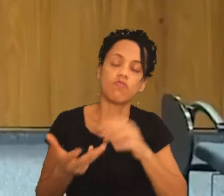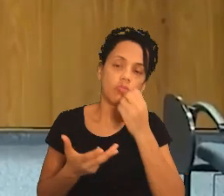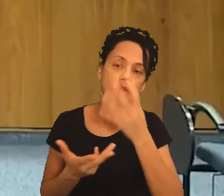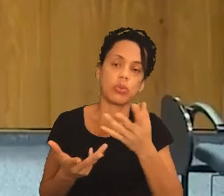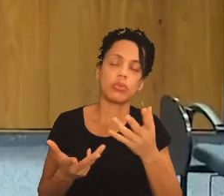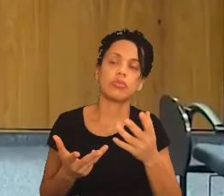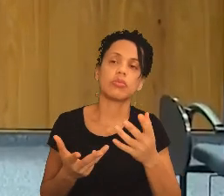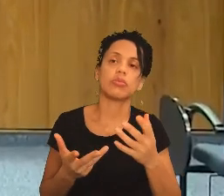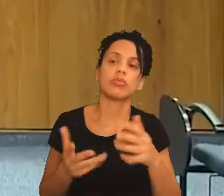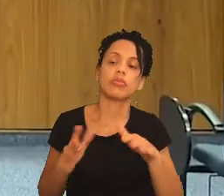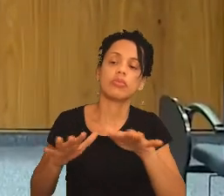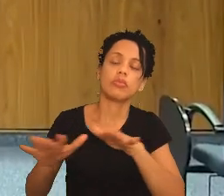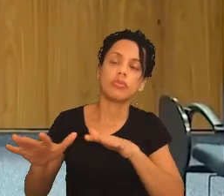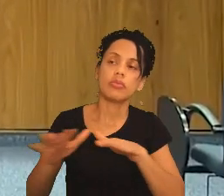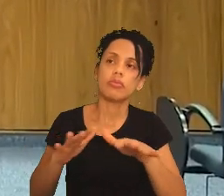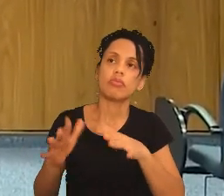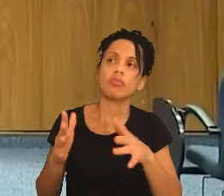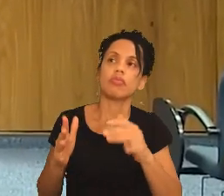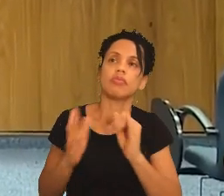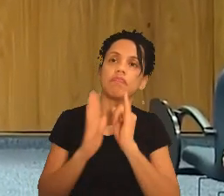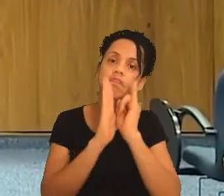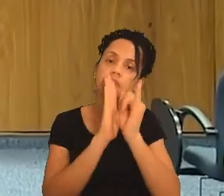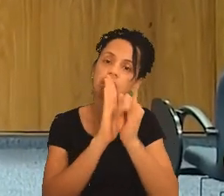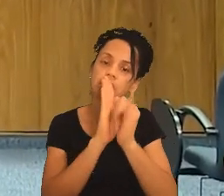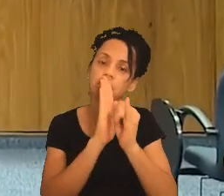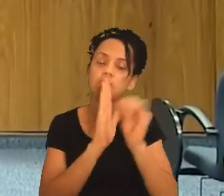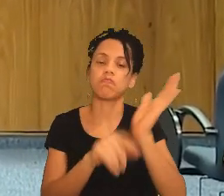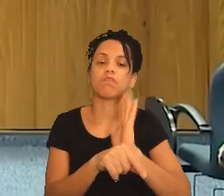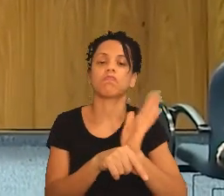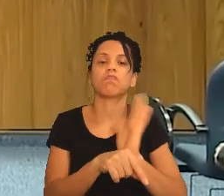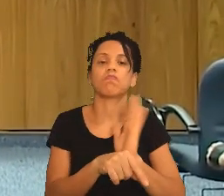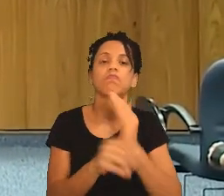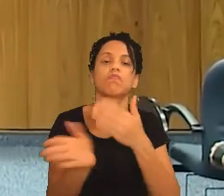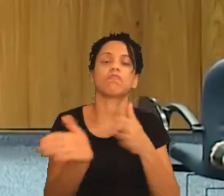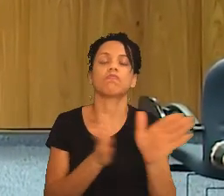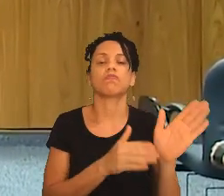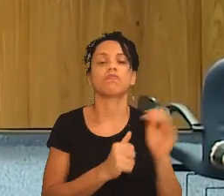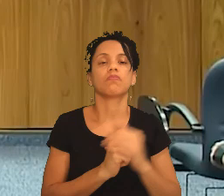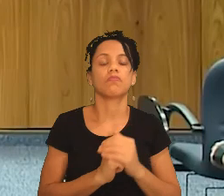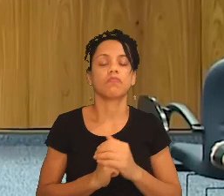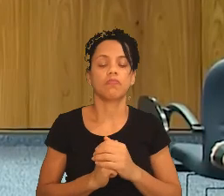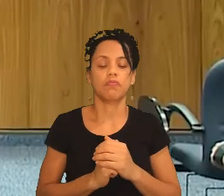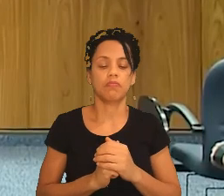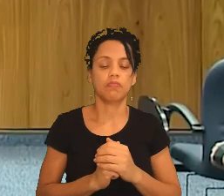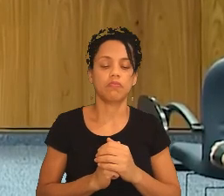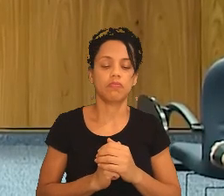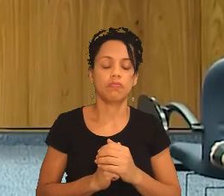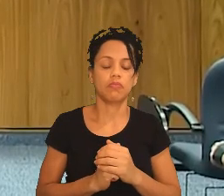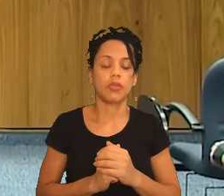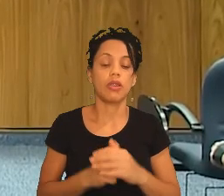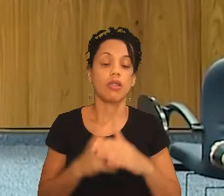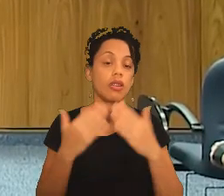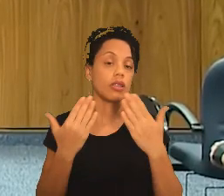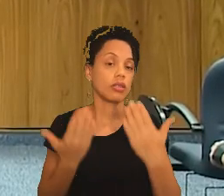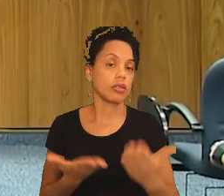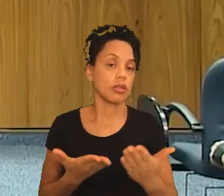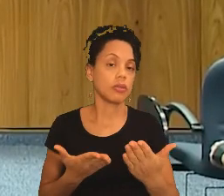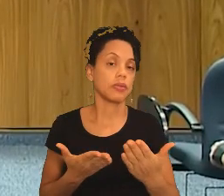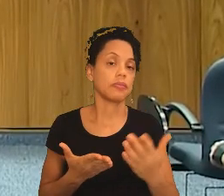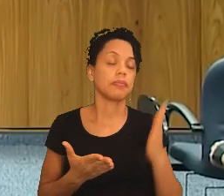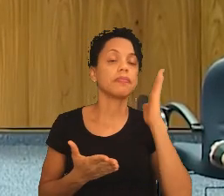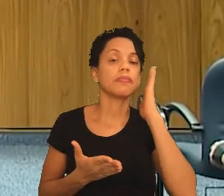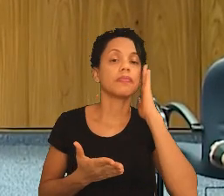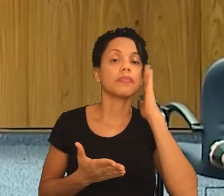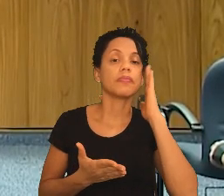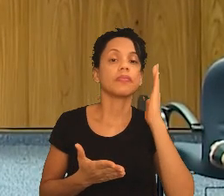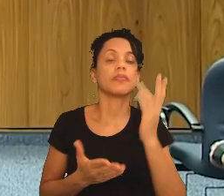lá no vídeo, né? Esses episódios são bem emblemáticos, assim, são narrados nessa ação e estão